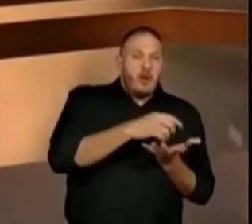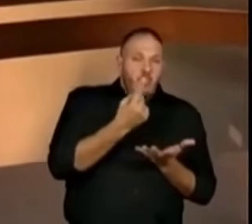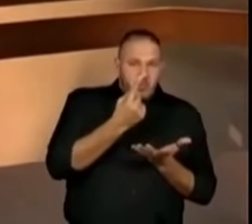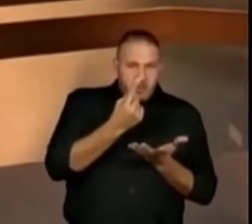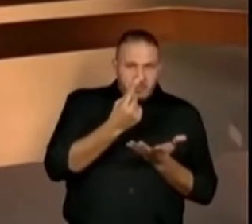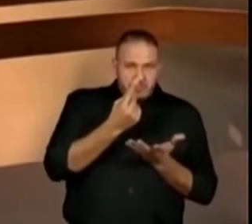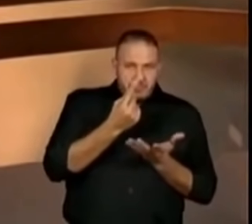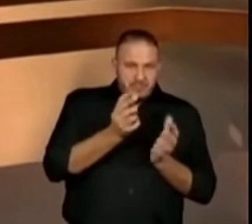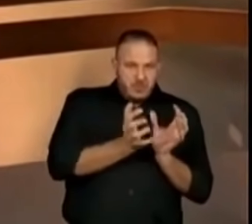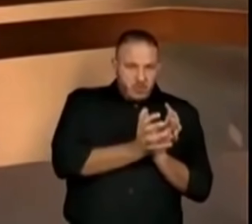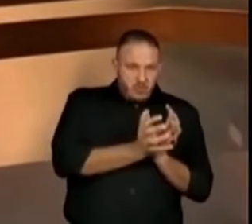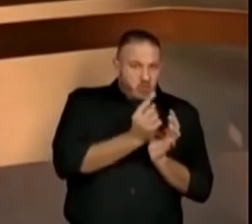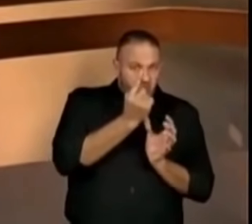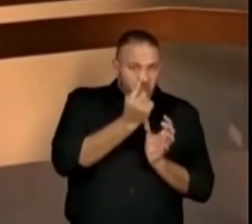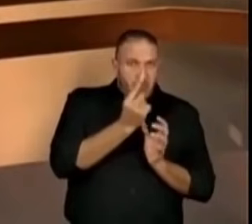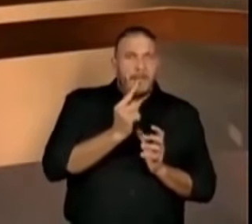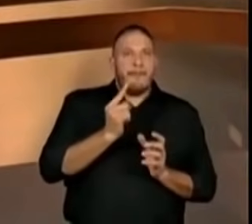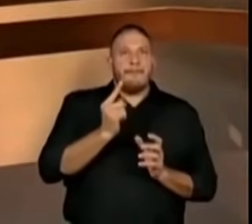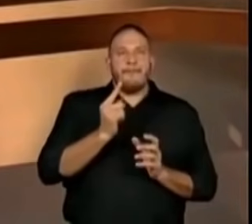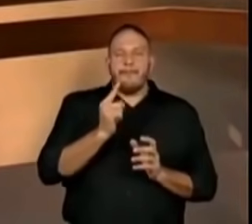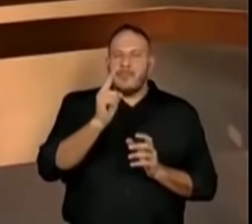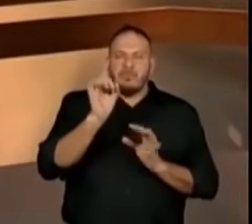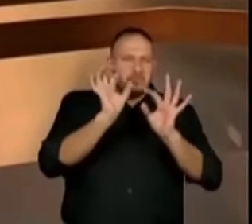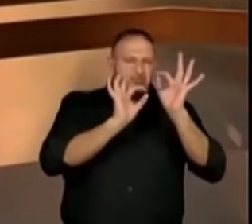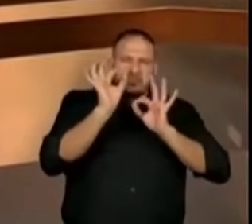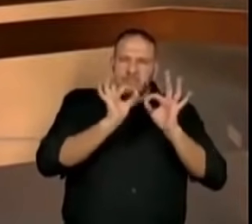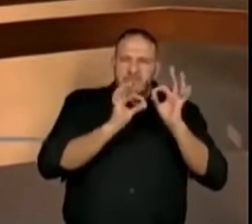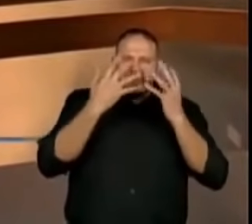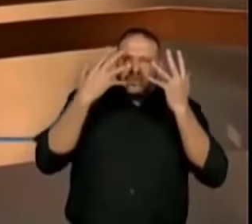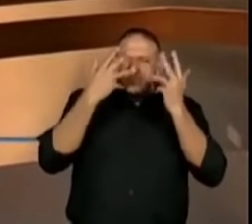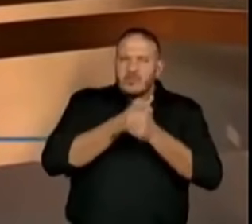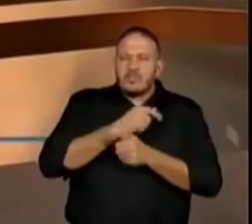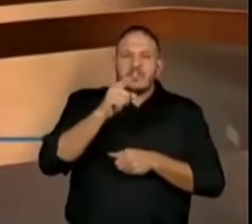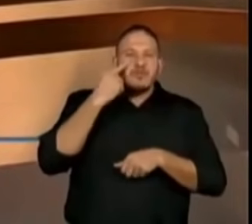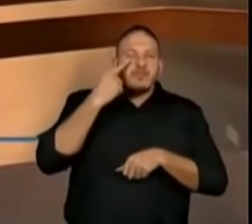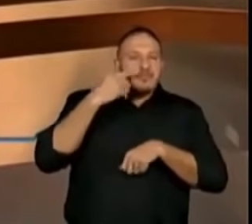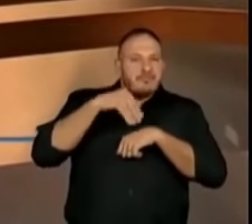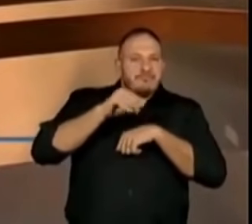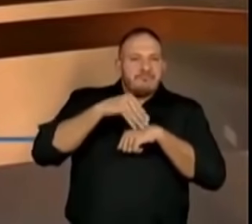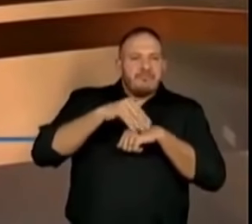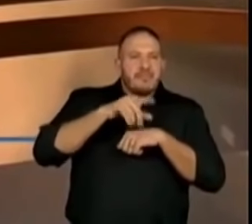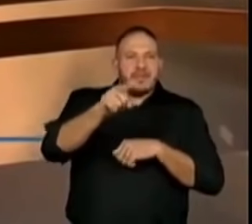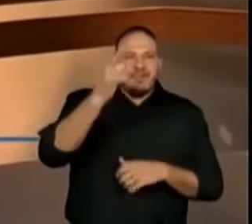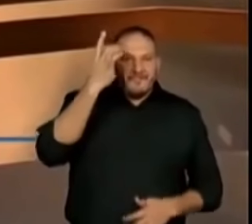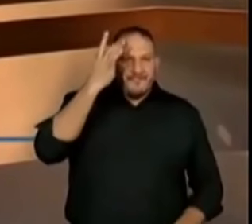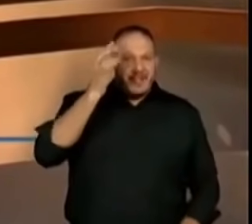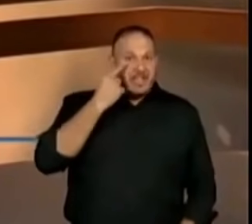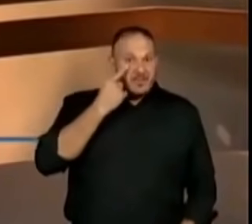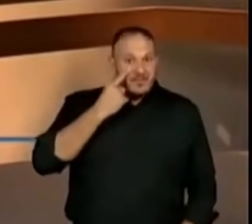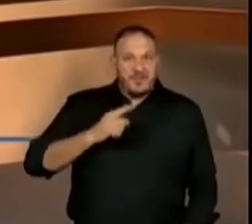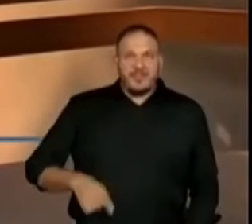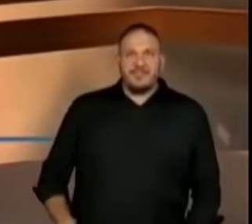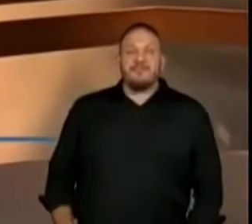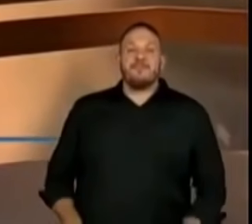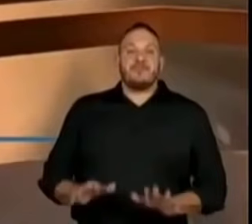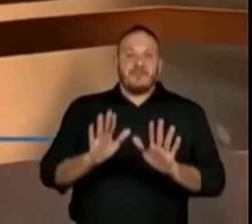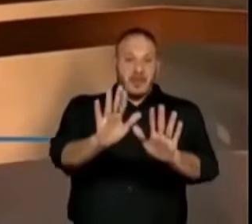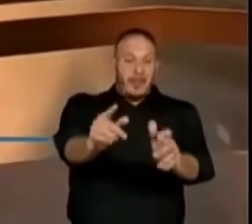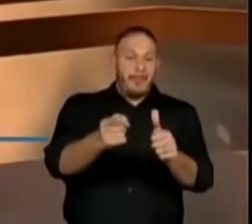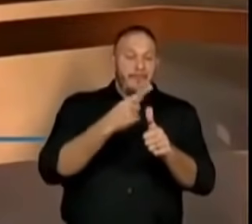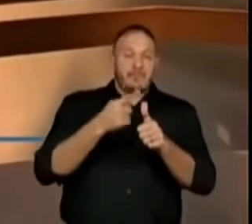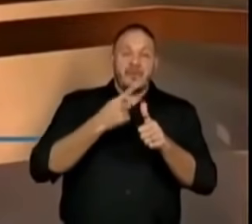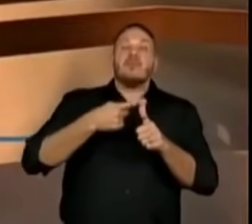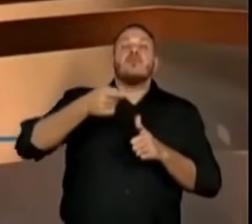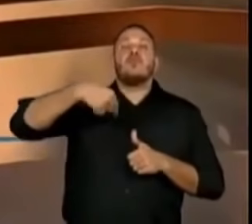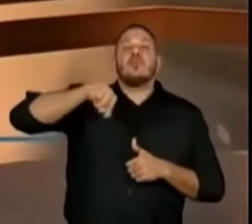Em uma só. E vamos lá, tá tudo, ó, anotei tudo bonitinho aqui hoje para passar para vocês aí, hein? Vamos lá. Então, eu tenho que pensar